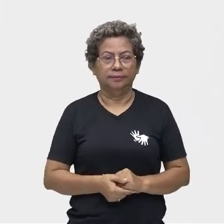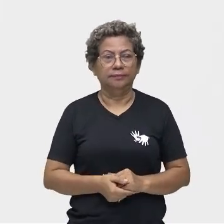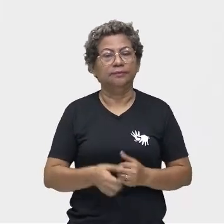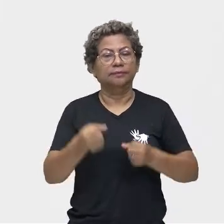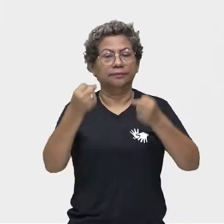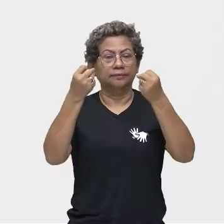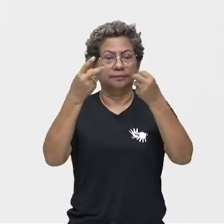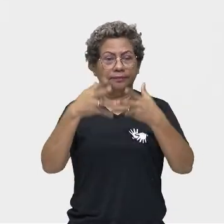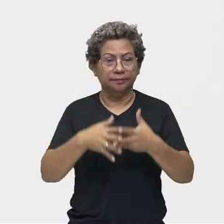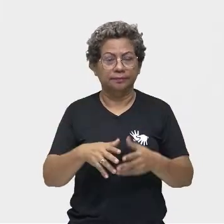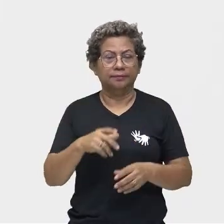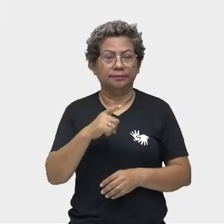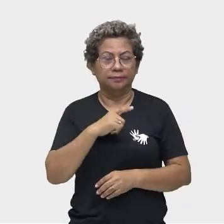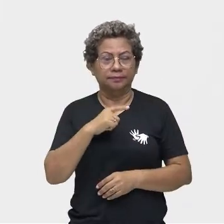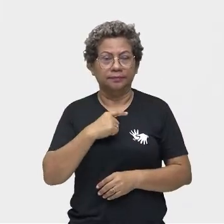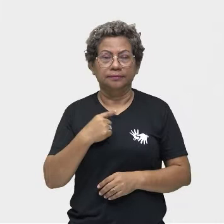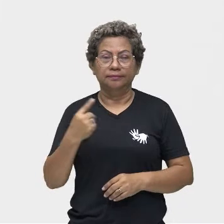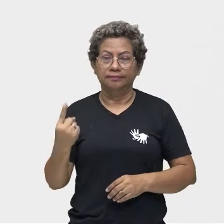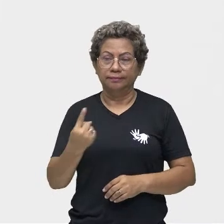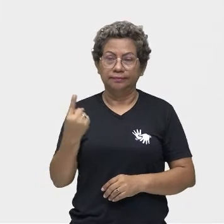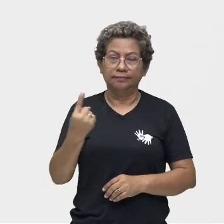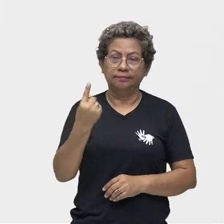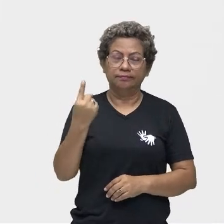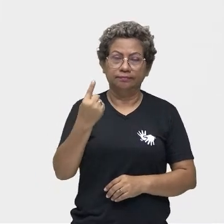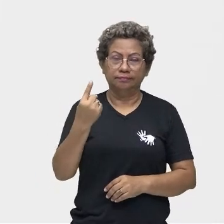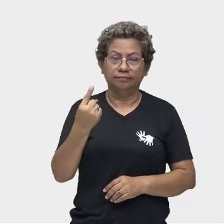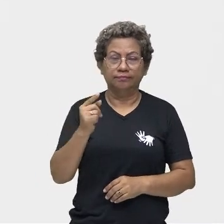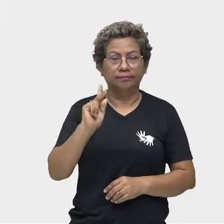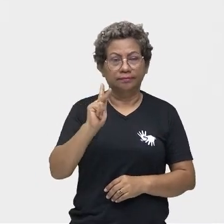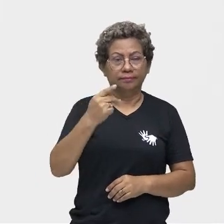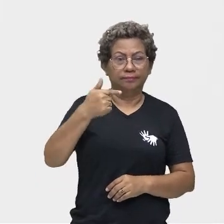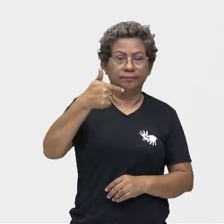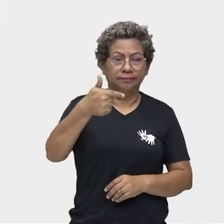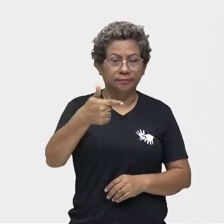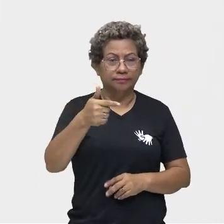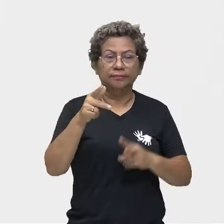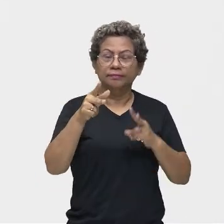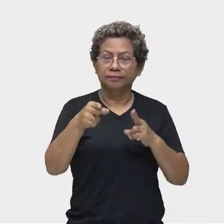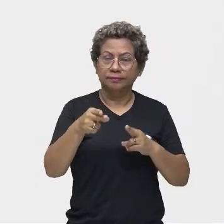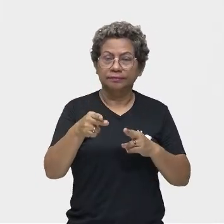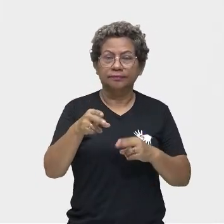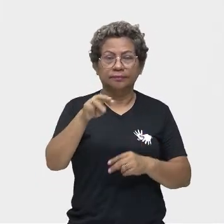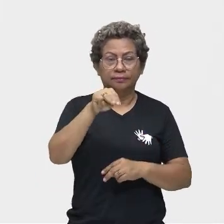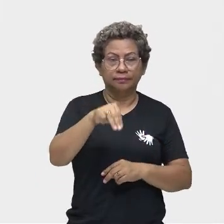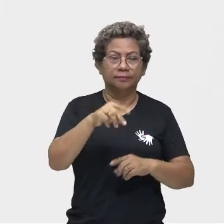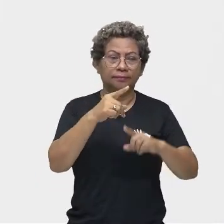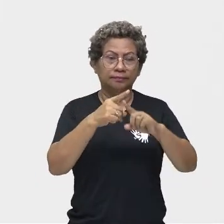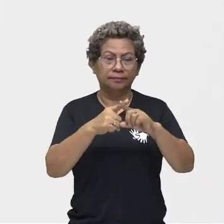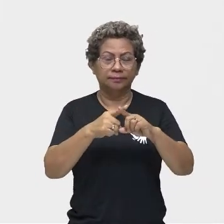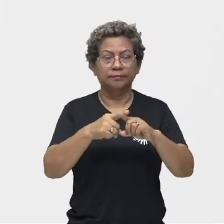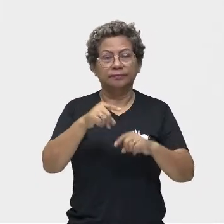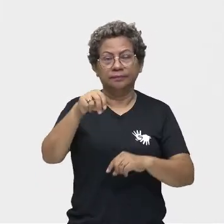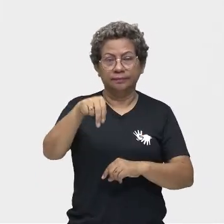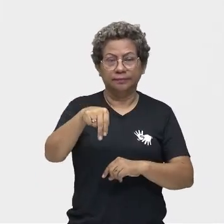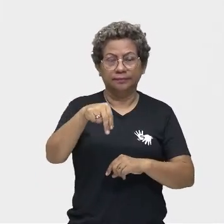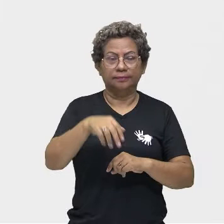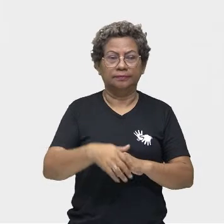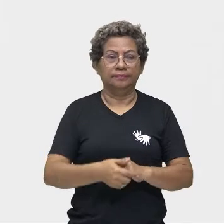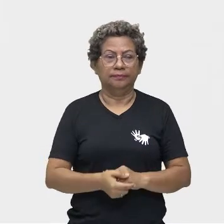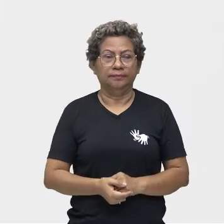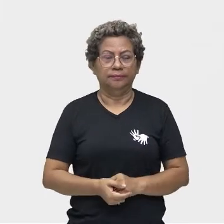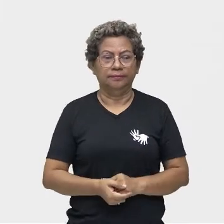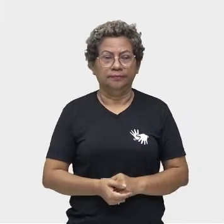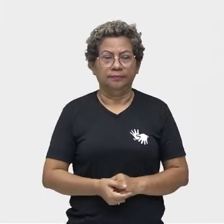seguinte, que a altura ao quadrado é igual ao produto de suas projeções, né? Então, esse valor